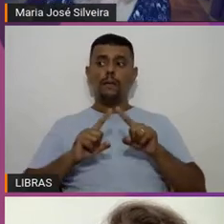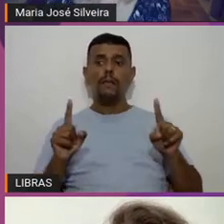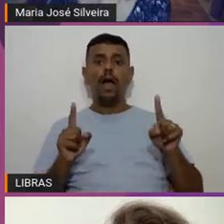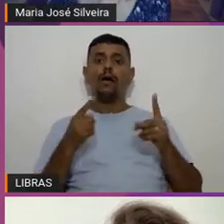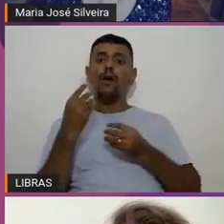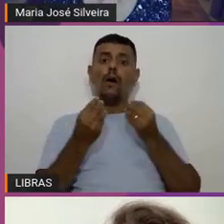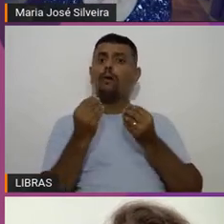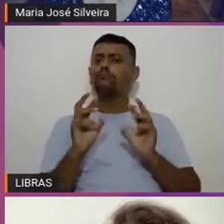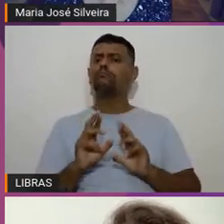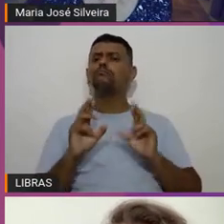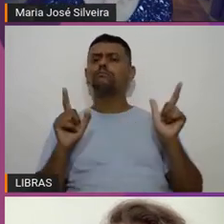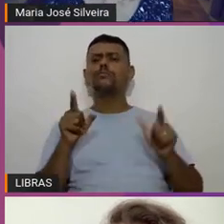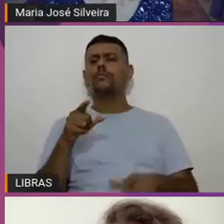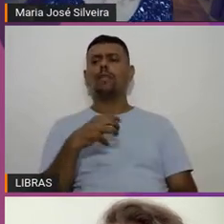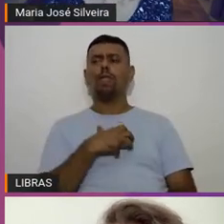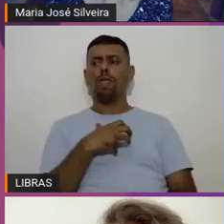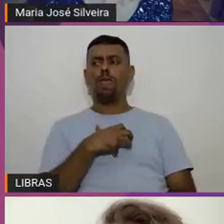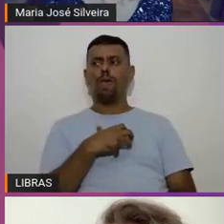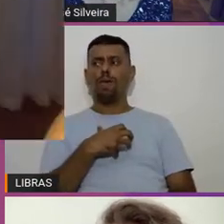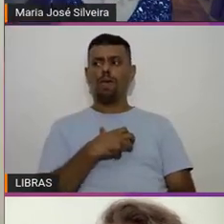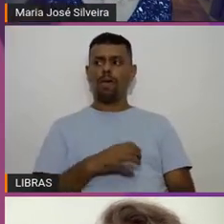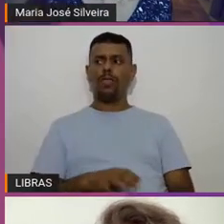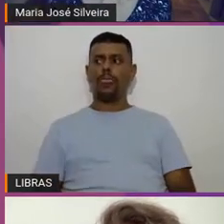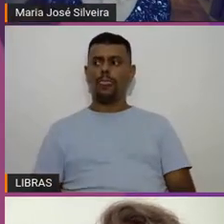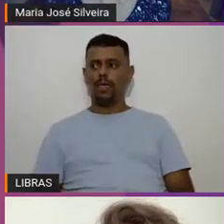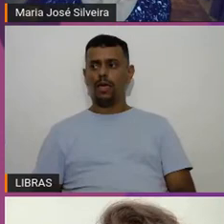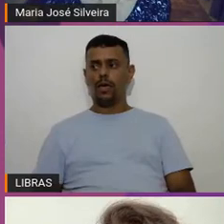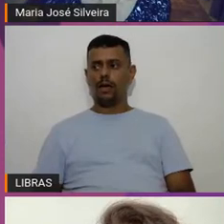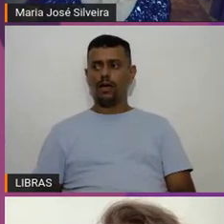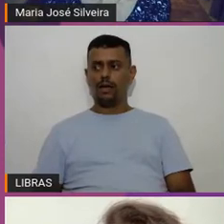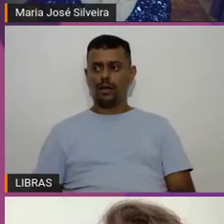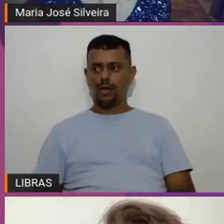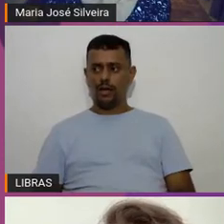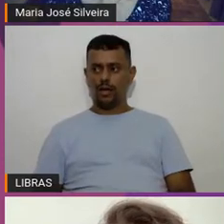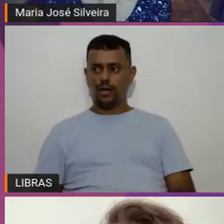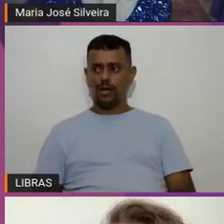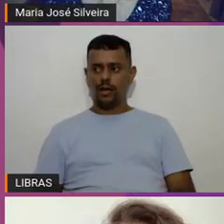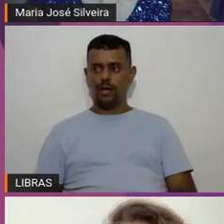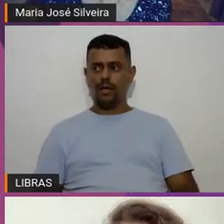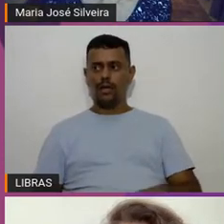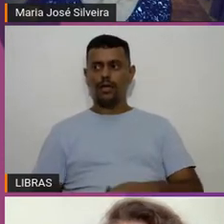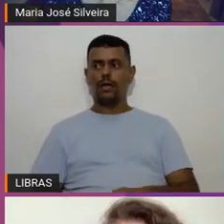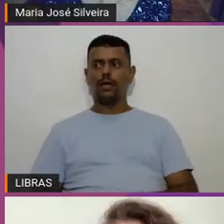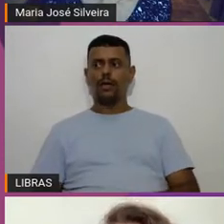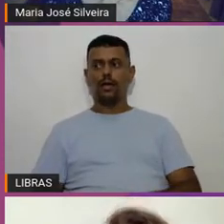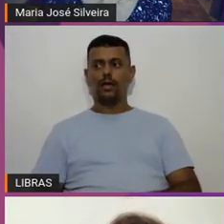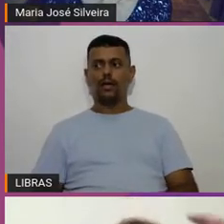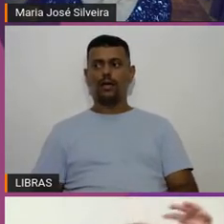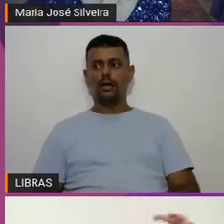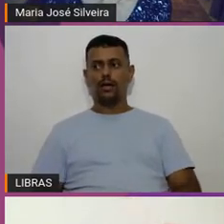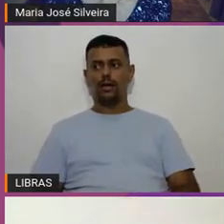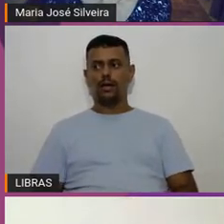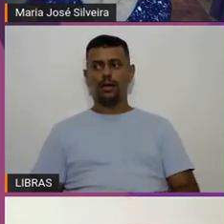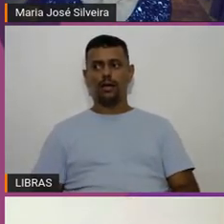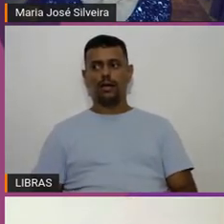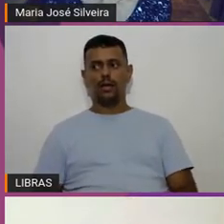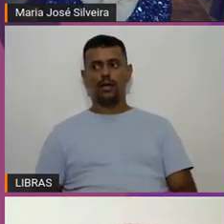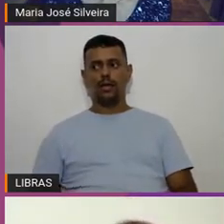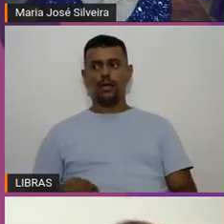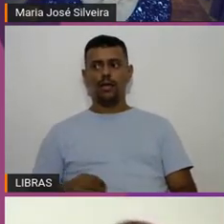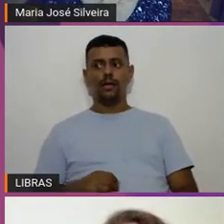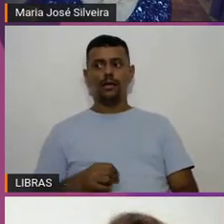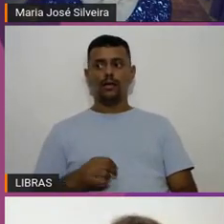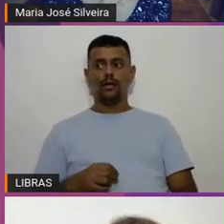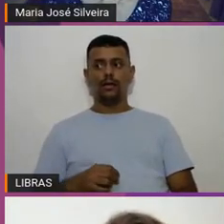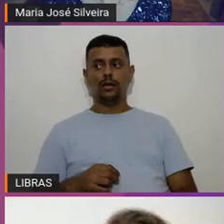dessas diferenças também dos processos de cada romance é porque eu não tenho uma coisa muito eu sou